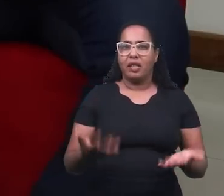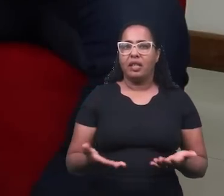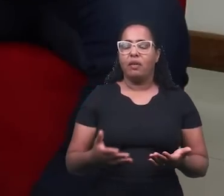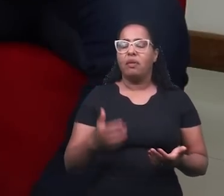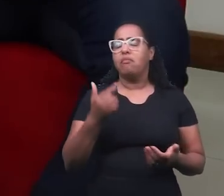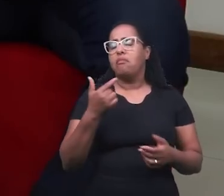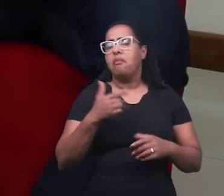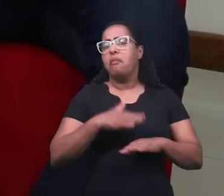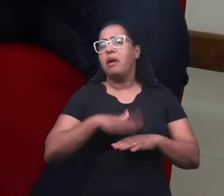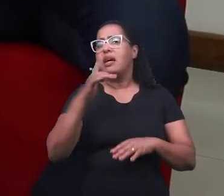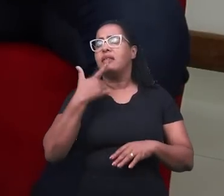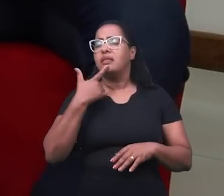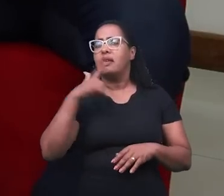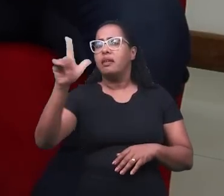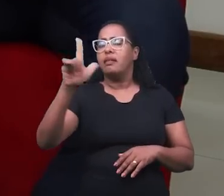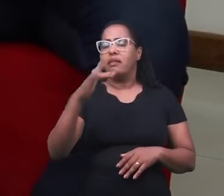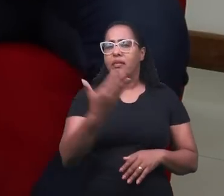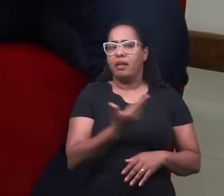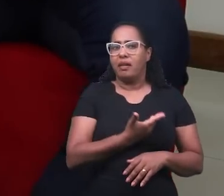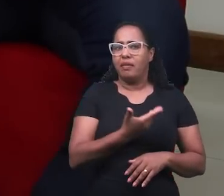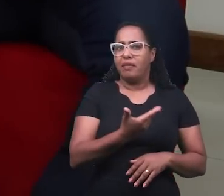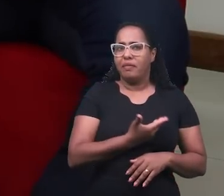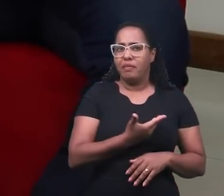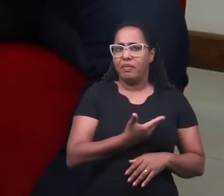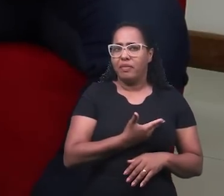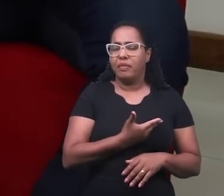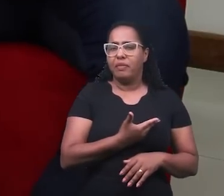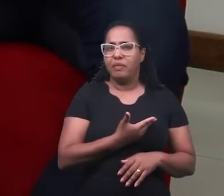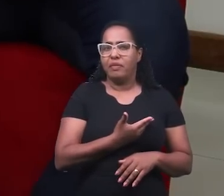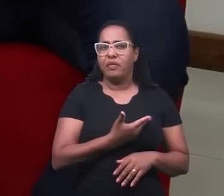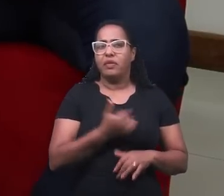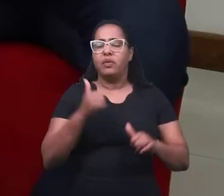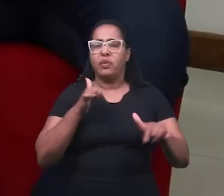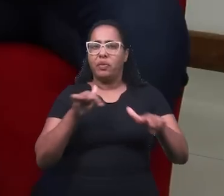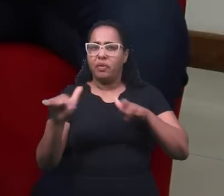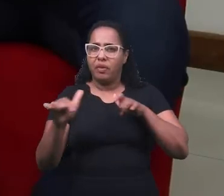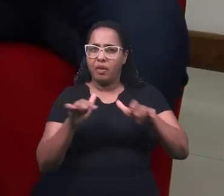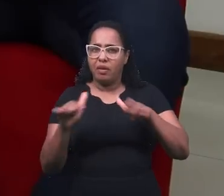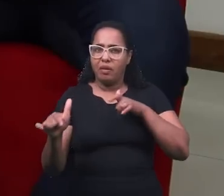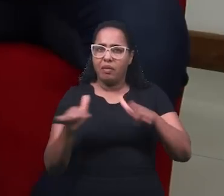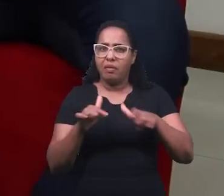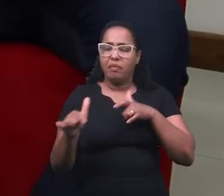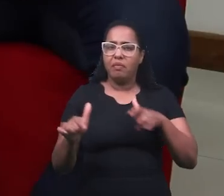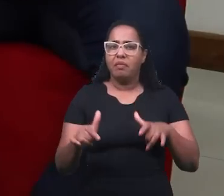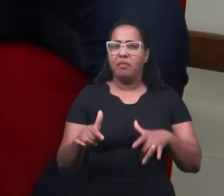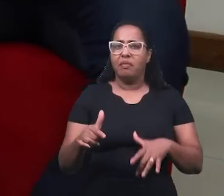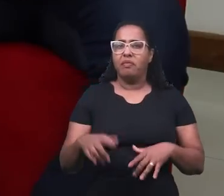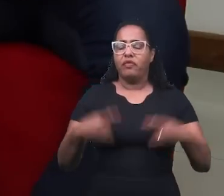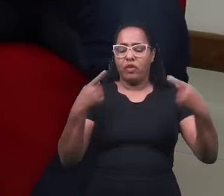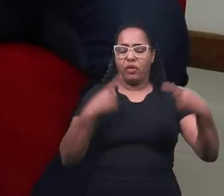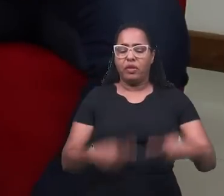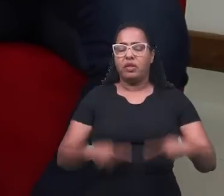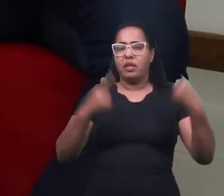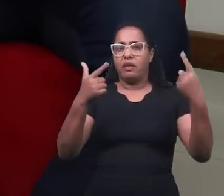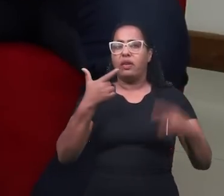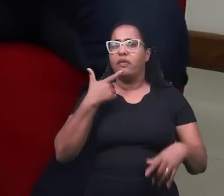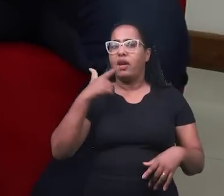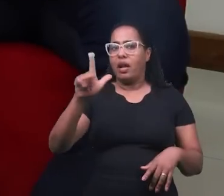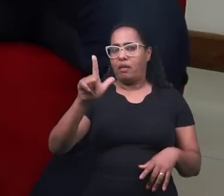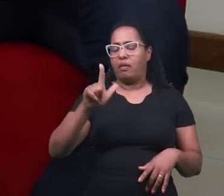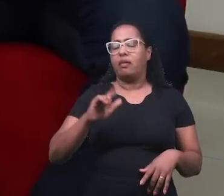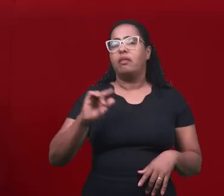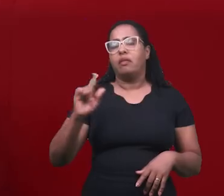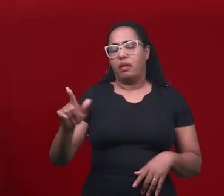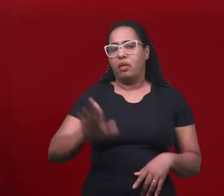a questão mais da língua, as amizades, então, assim, o trabalho. Então, para mim, o maior desafio foi a